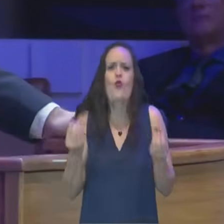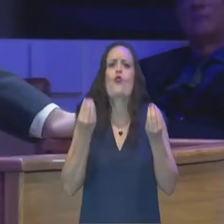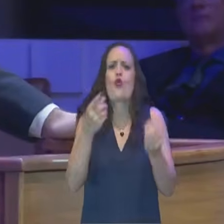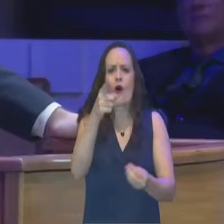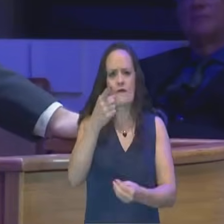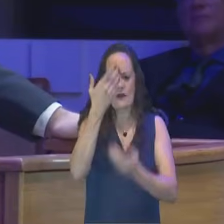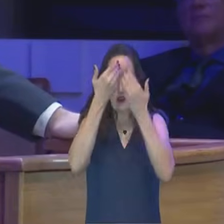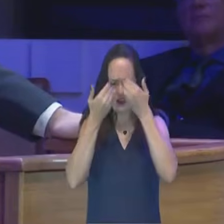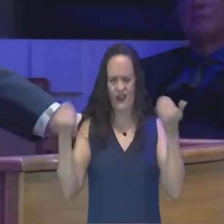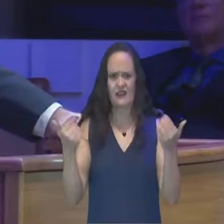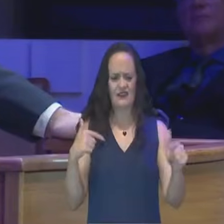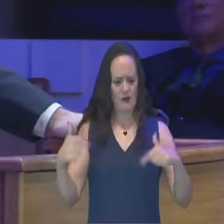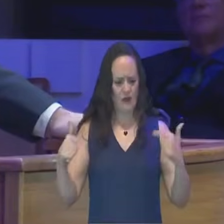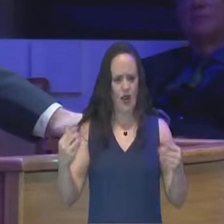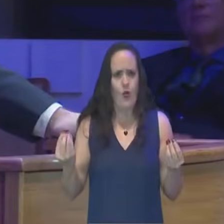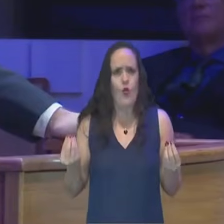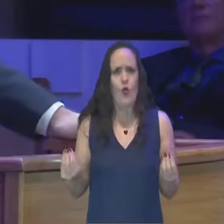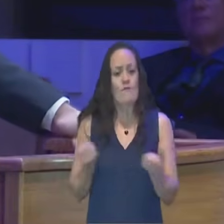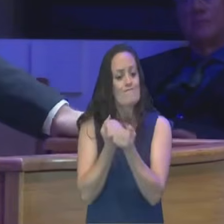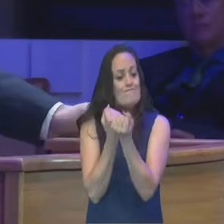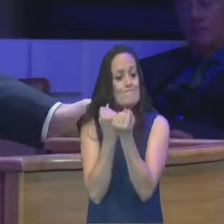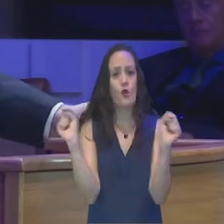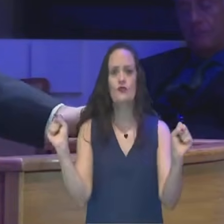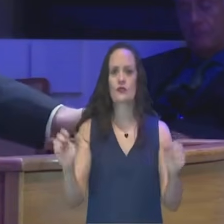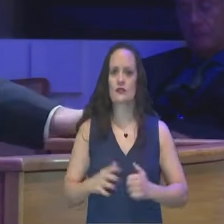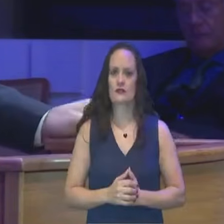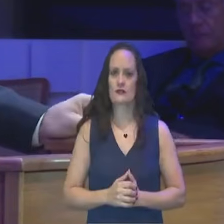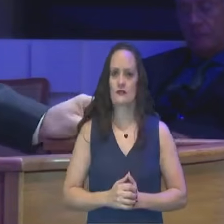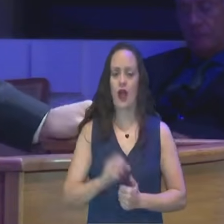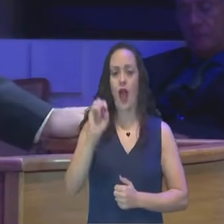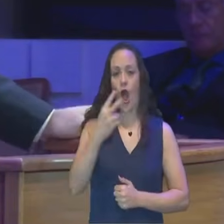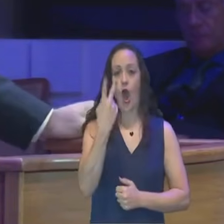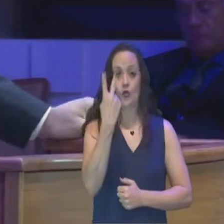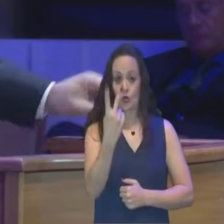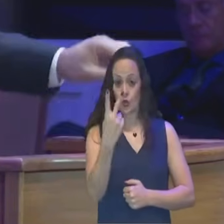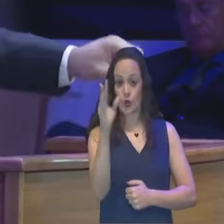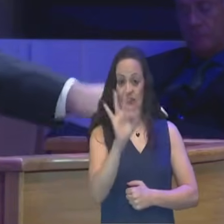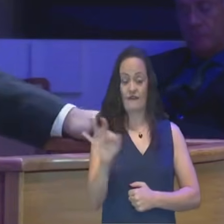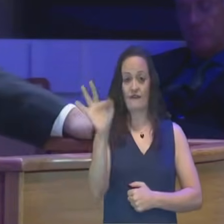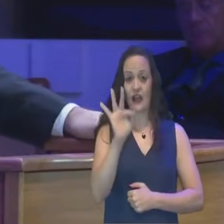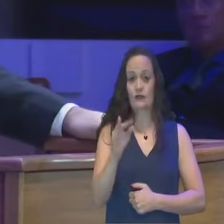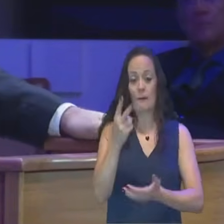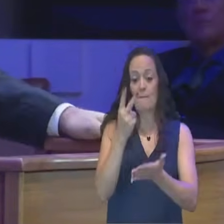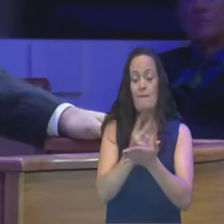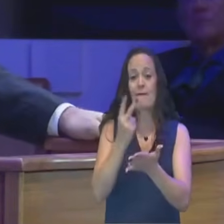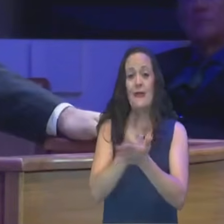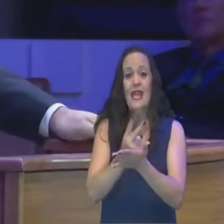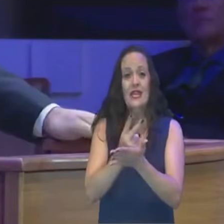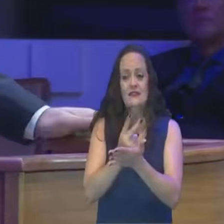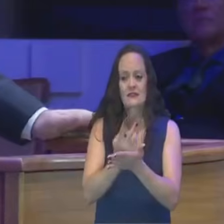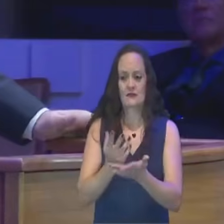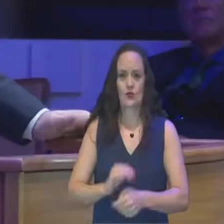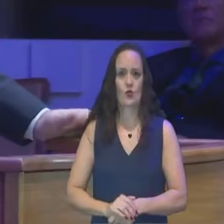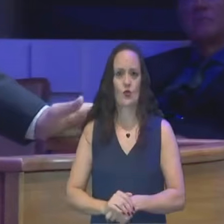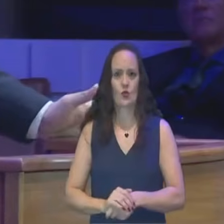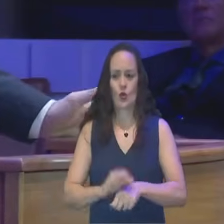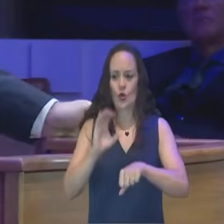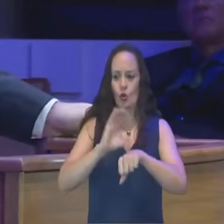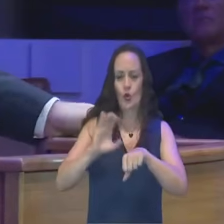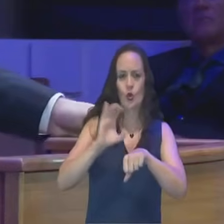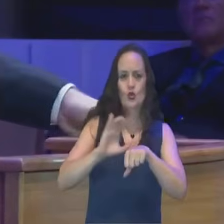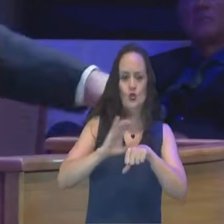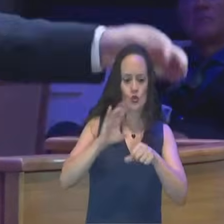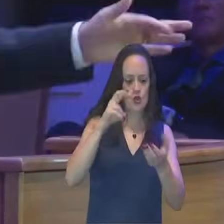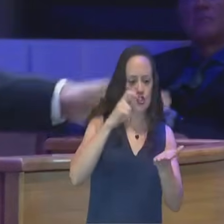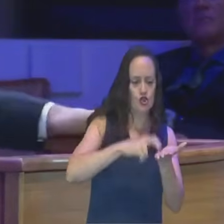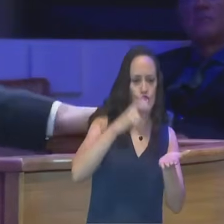É impossível. Ou fazer 2 faculdades ao mesmo tempo, do mesmo curso, de tarde, de